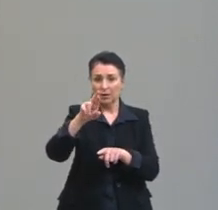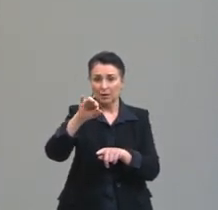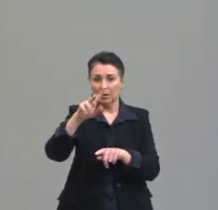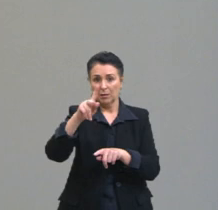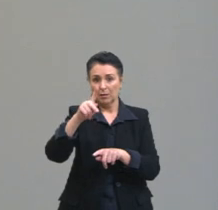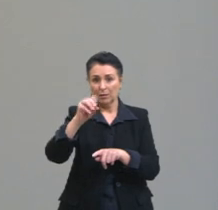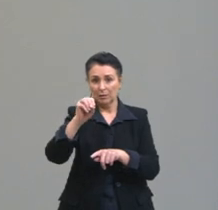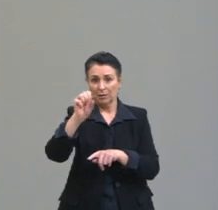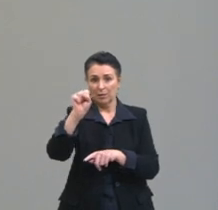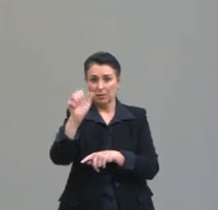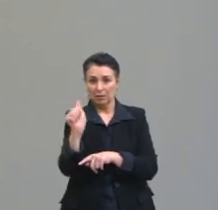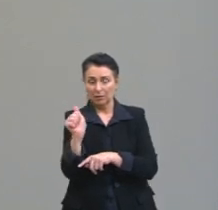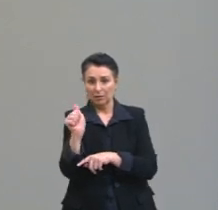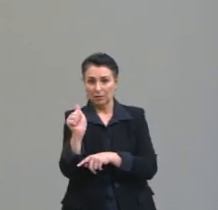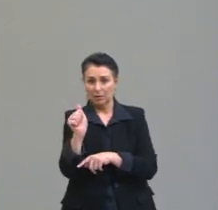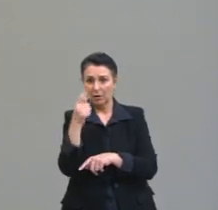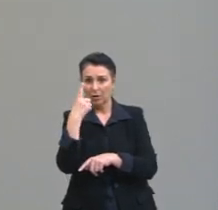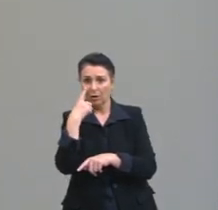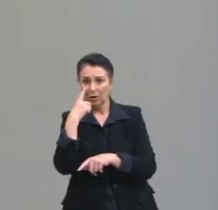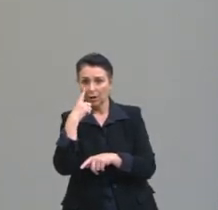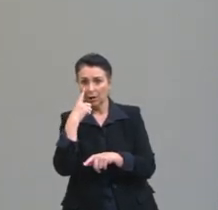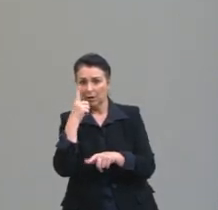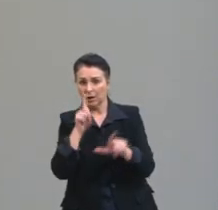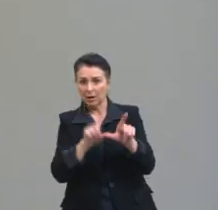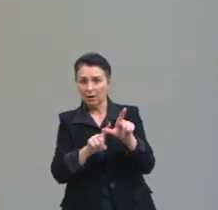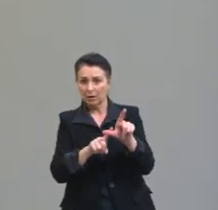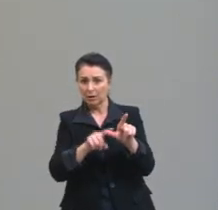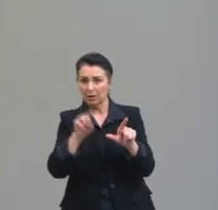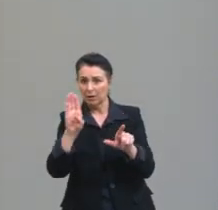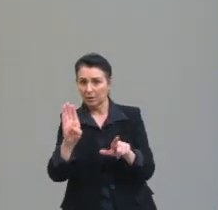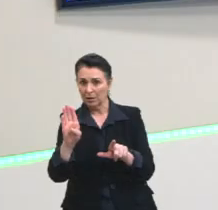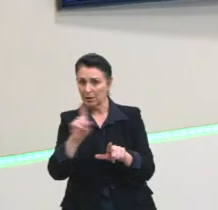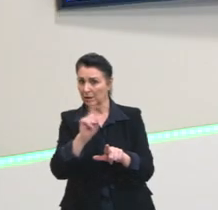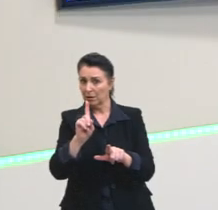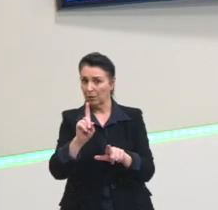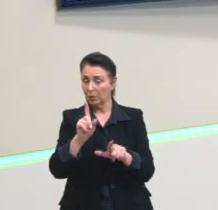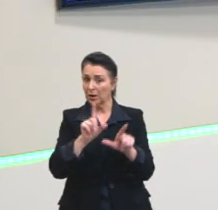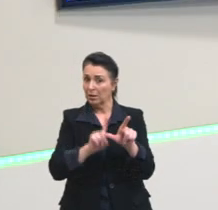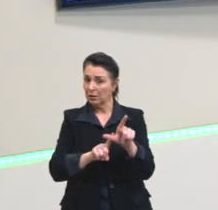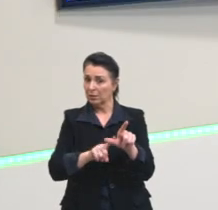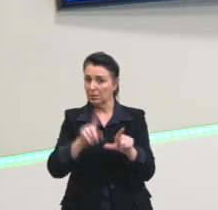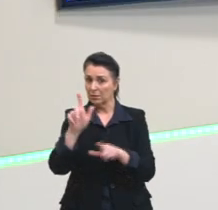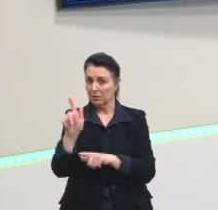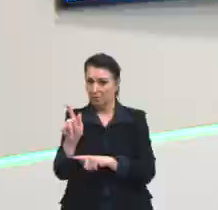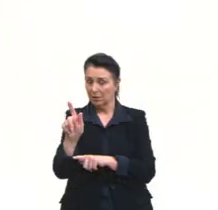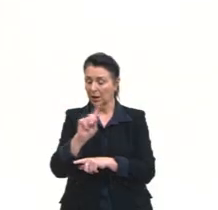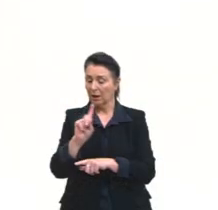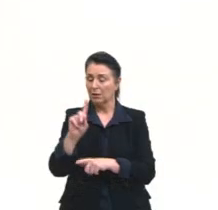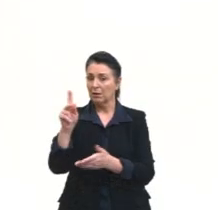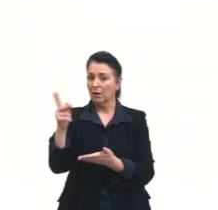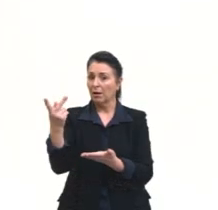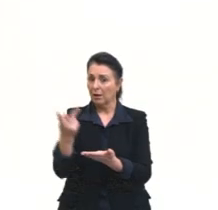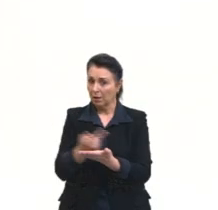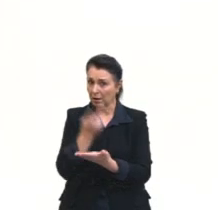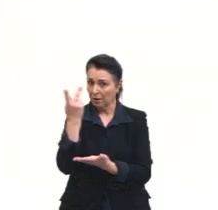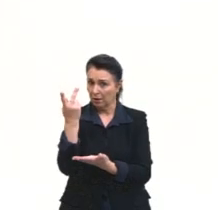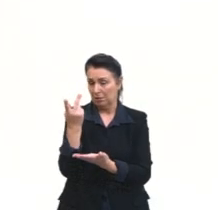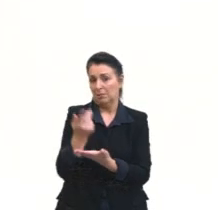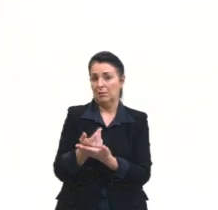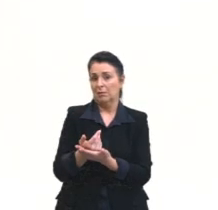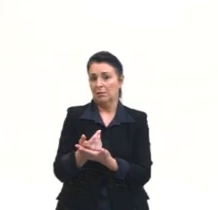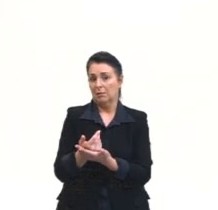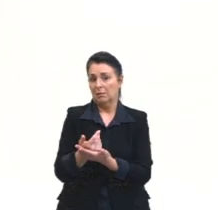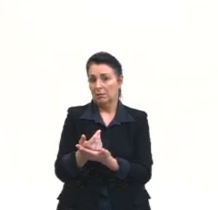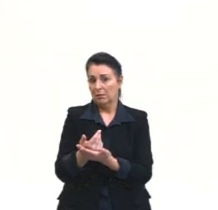é pela letra b e não pela letra g Então essa está incorreto aqui eu coloquei